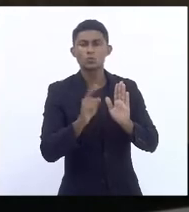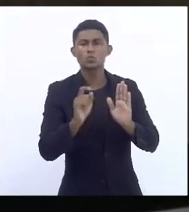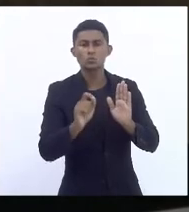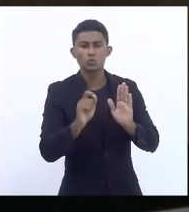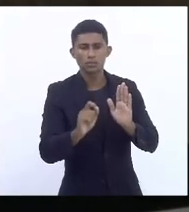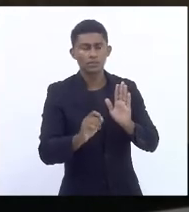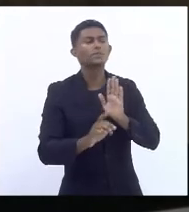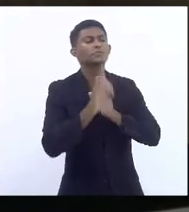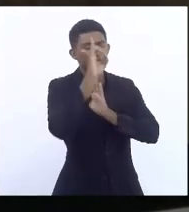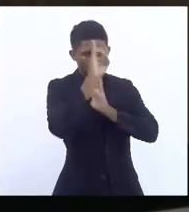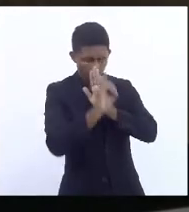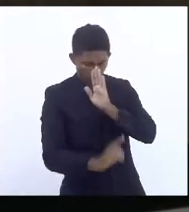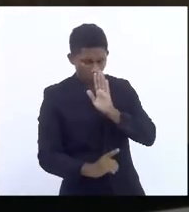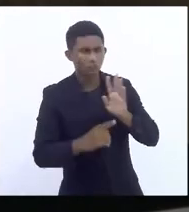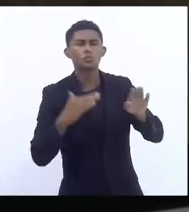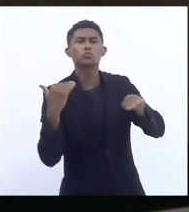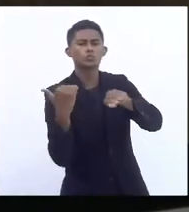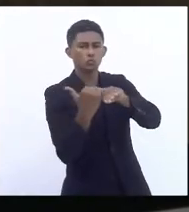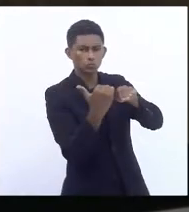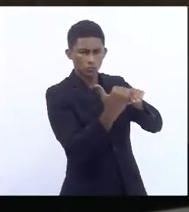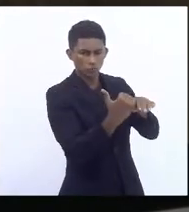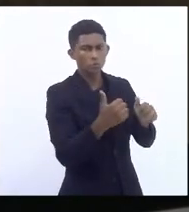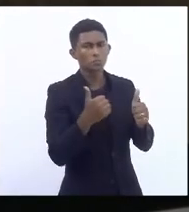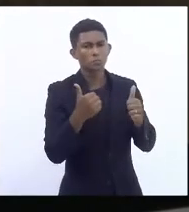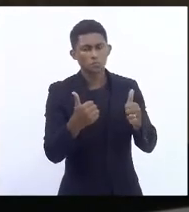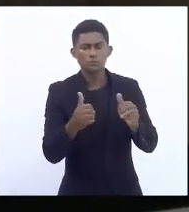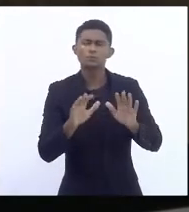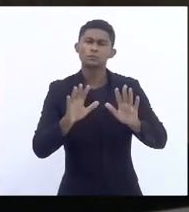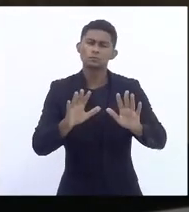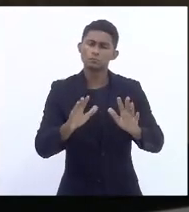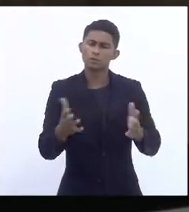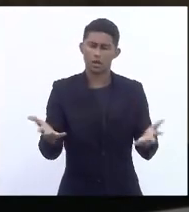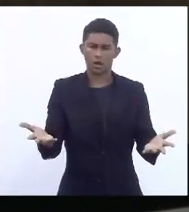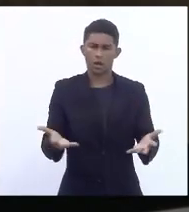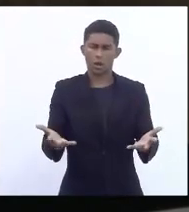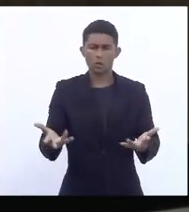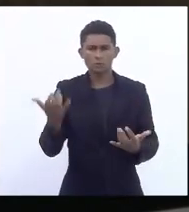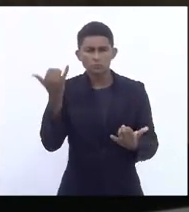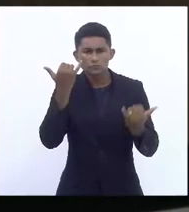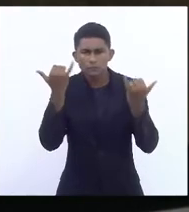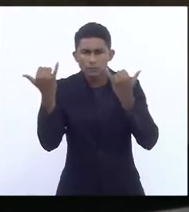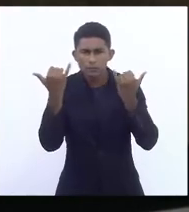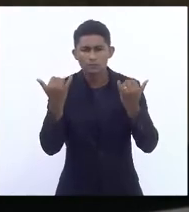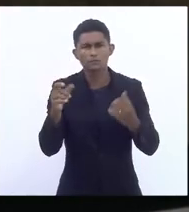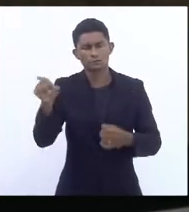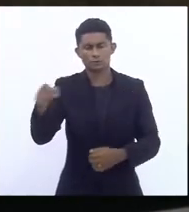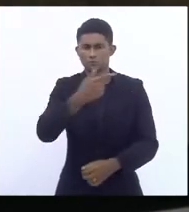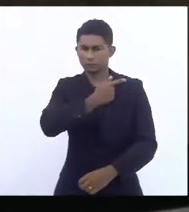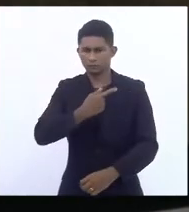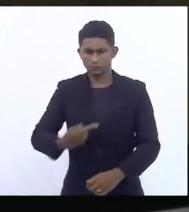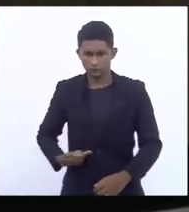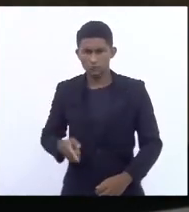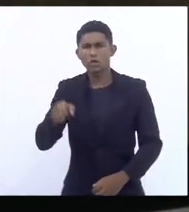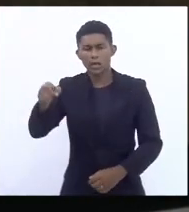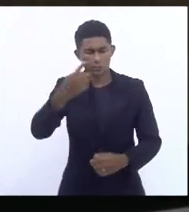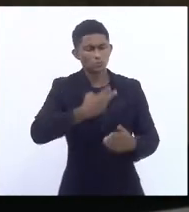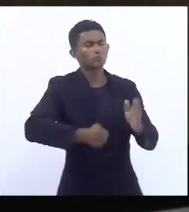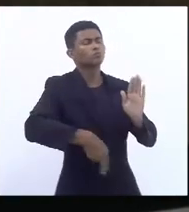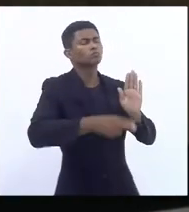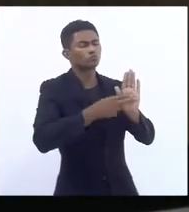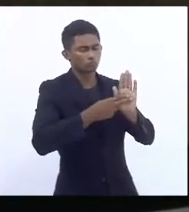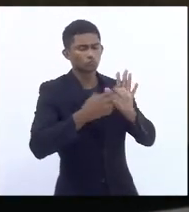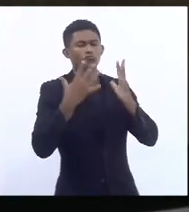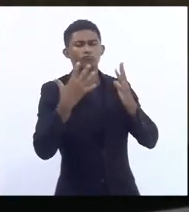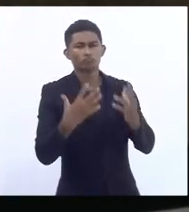direitos. E, nesse momento, as informações que chegam, embora o governador tenha assumido o compromisso de